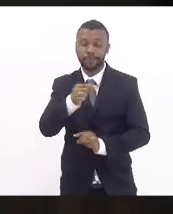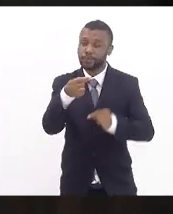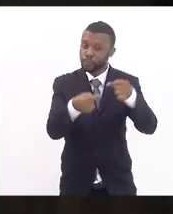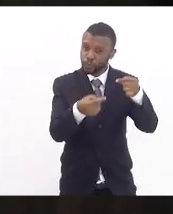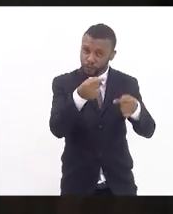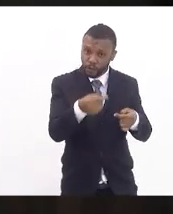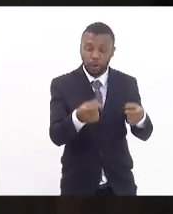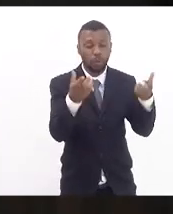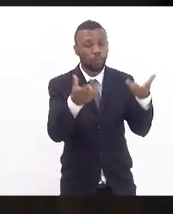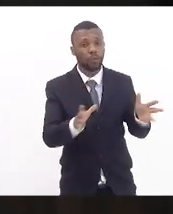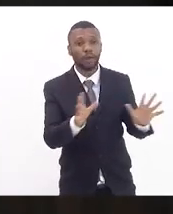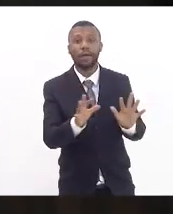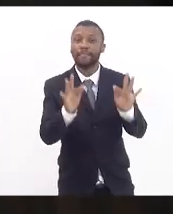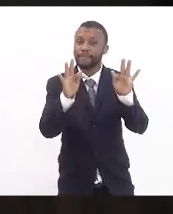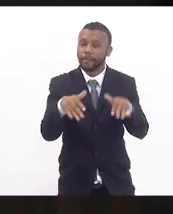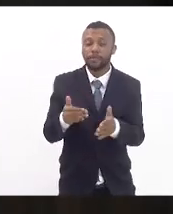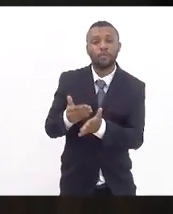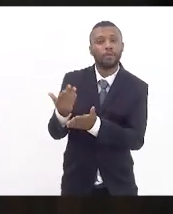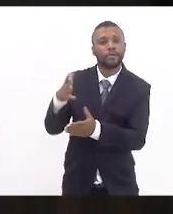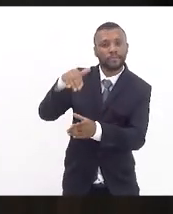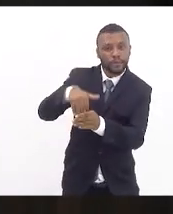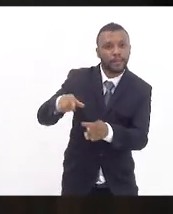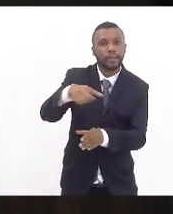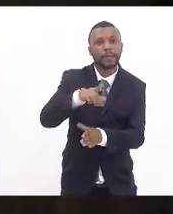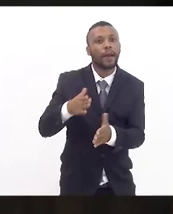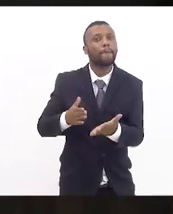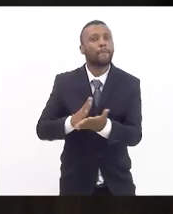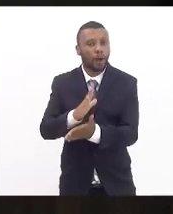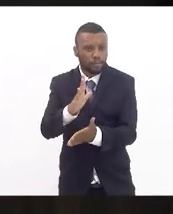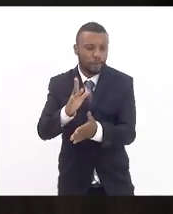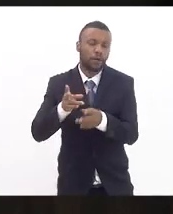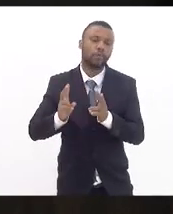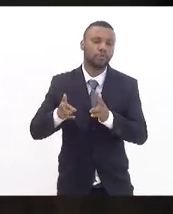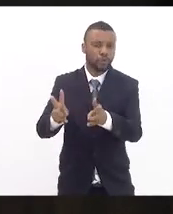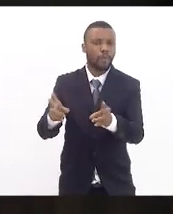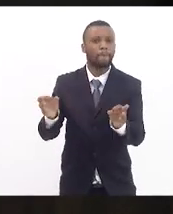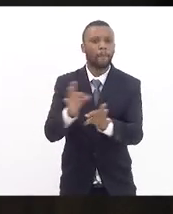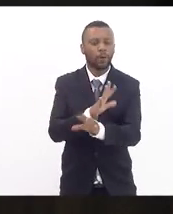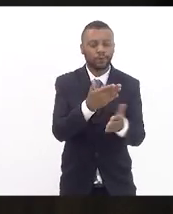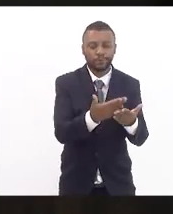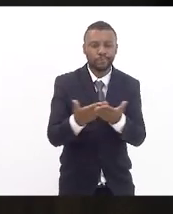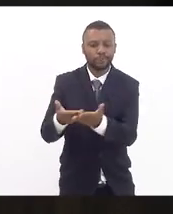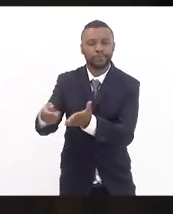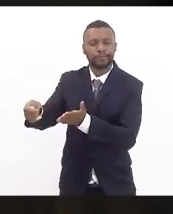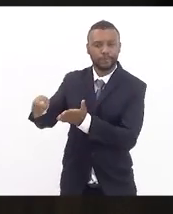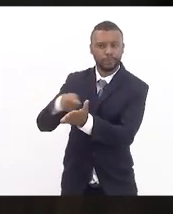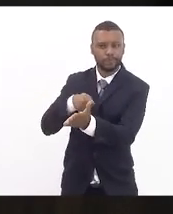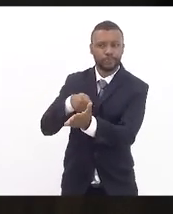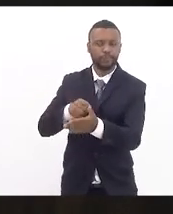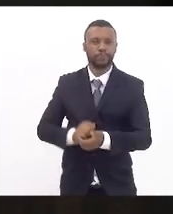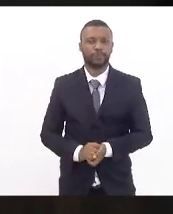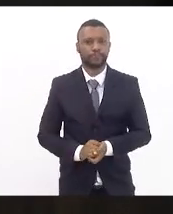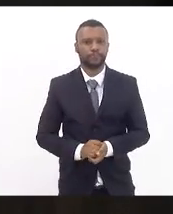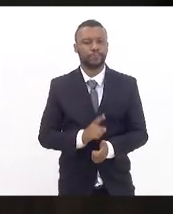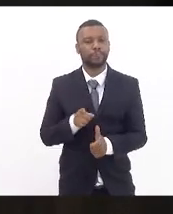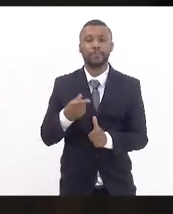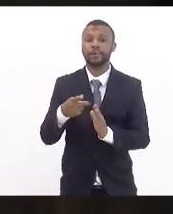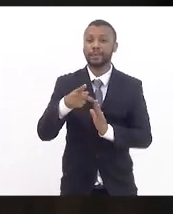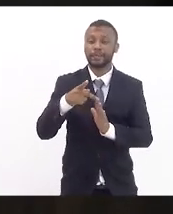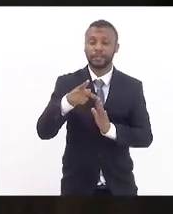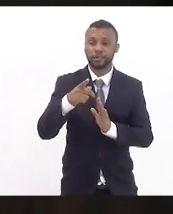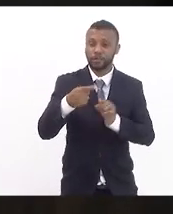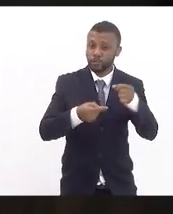queira discutir, encerrada a discussão, em votação, os senhores que aprovam permaneçam como estão aprovados, vai a autógrafo. Primeira discussão, projeto de